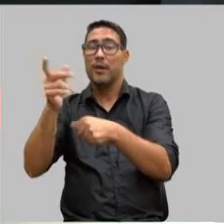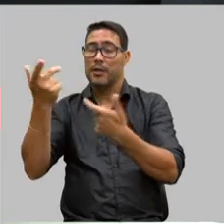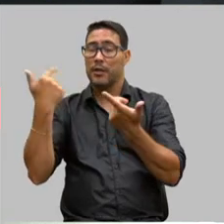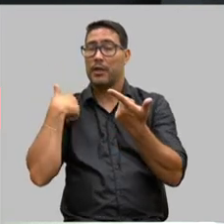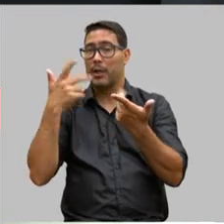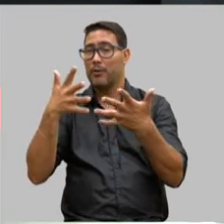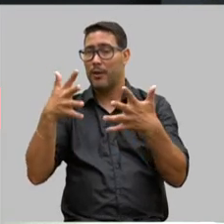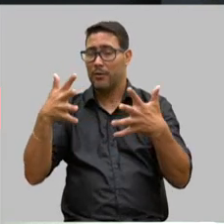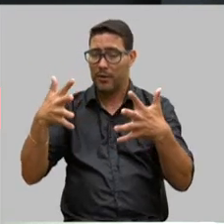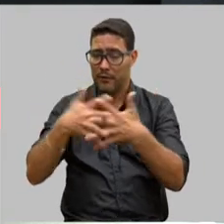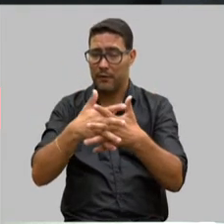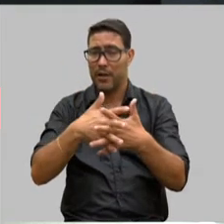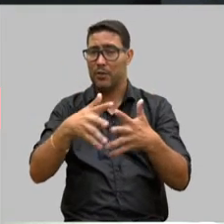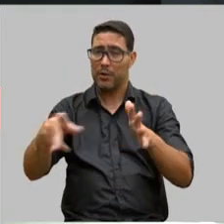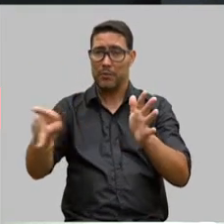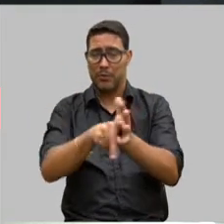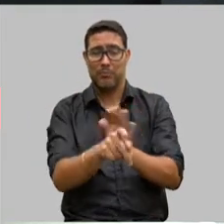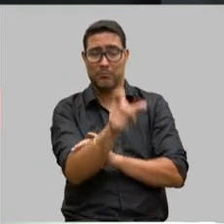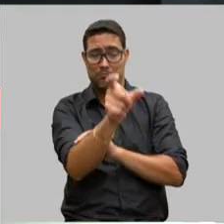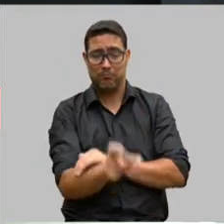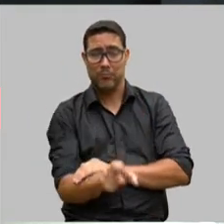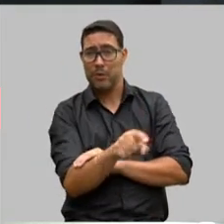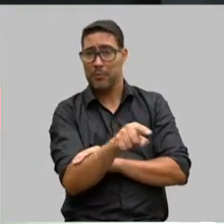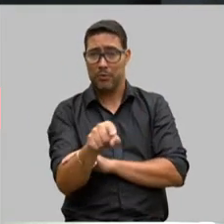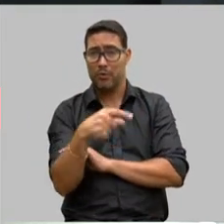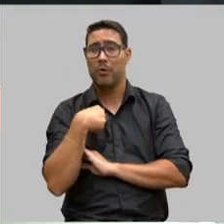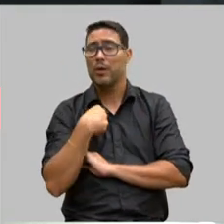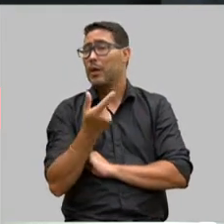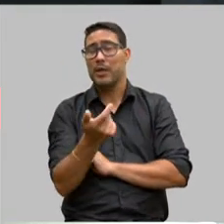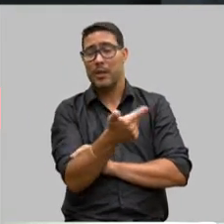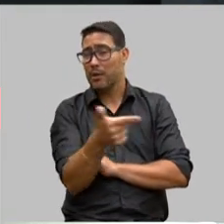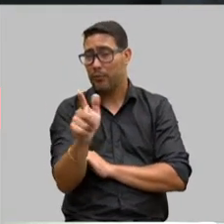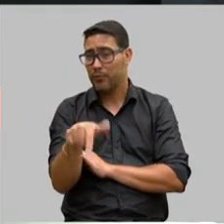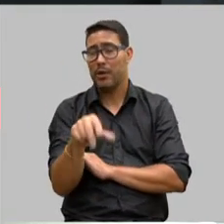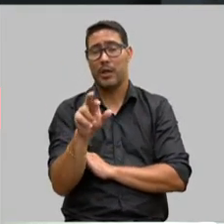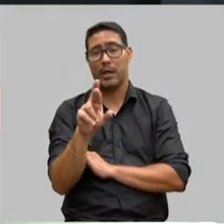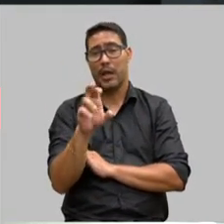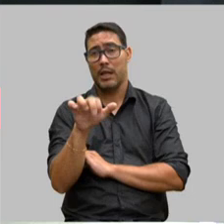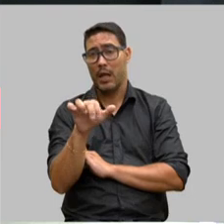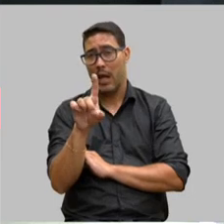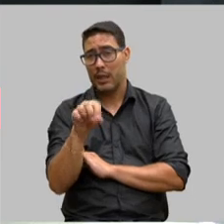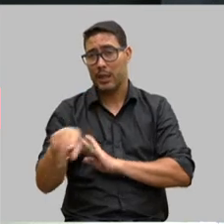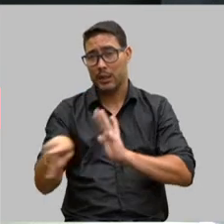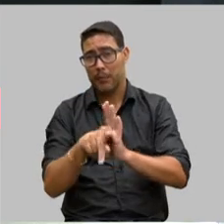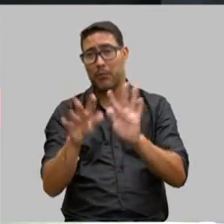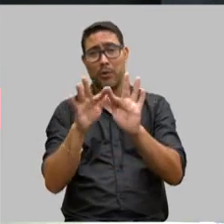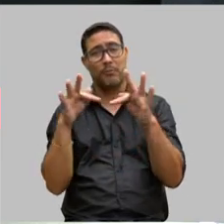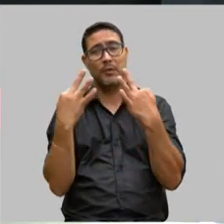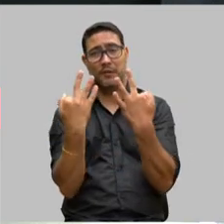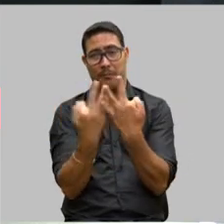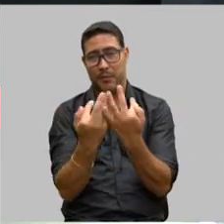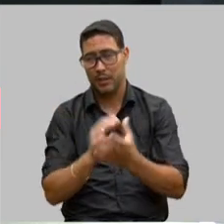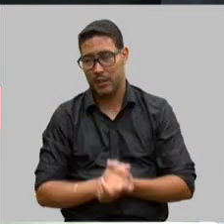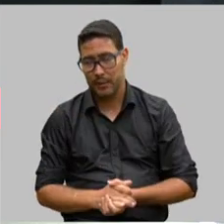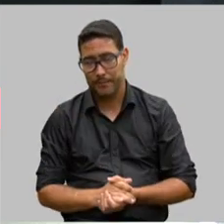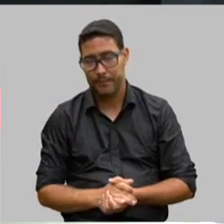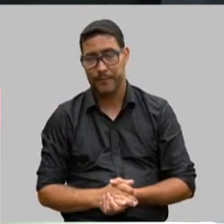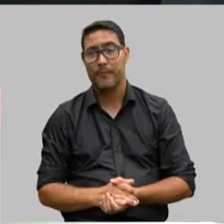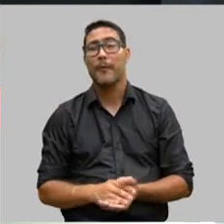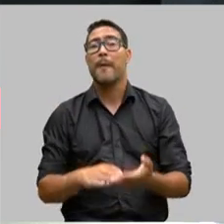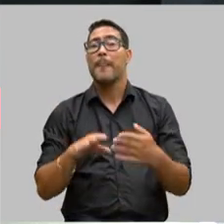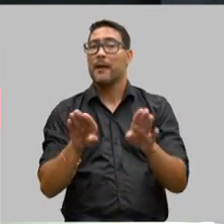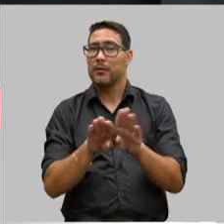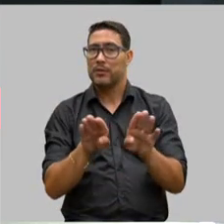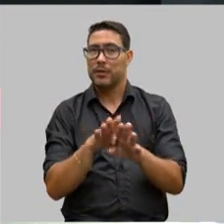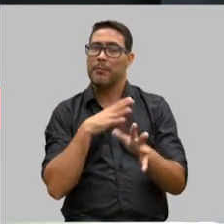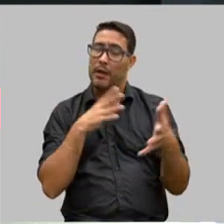em específico, que deixa de ter aquela renda da família dele. Você gera consequência em relação ao